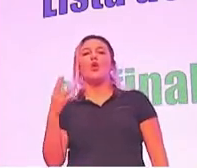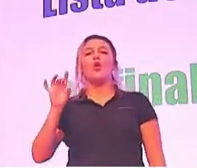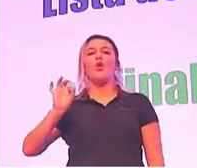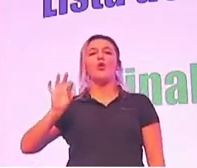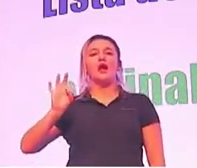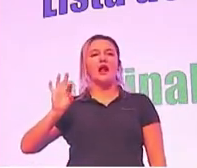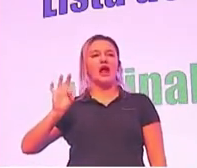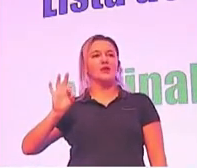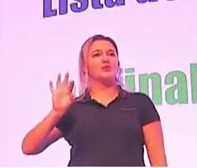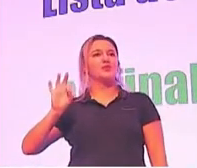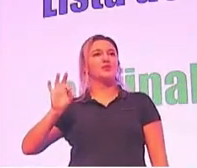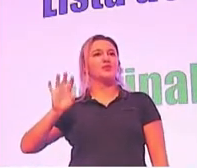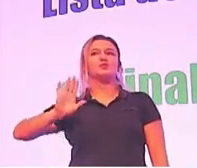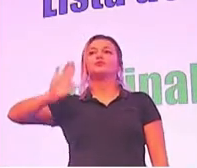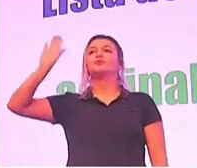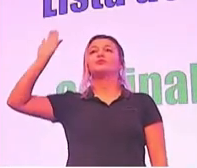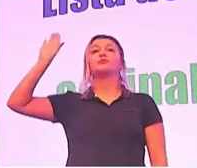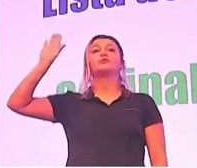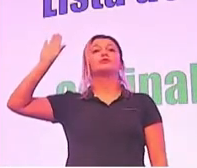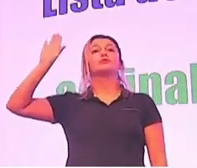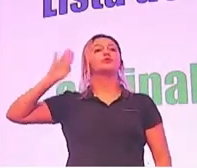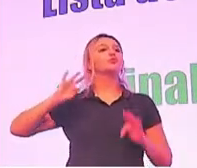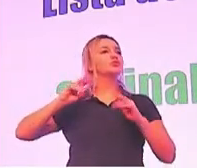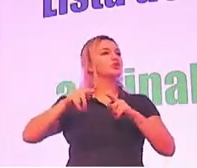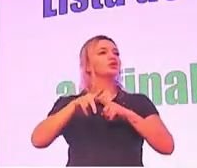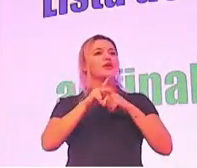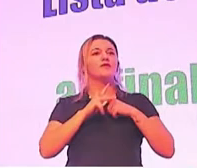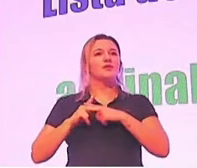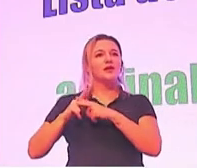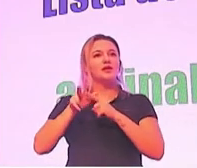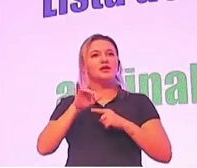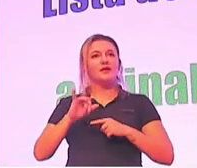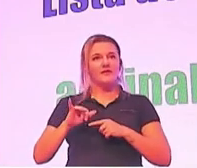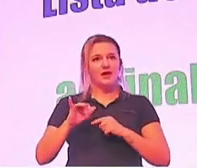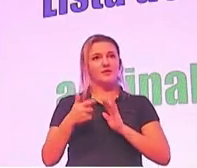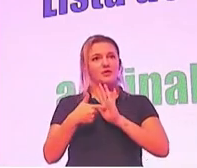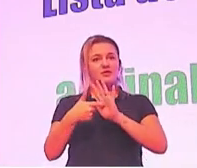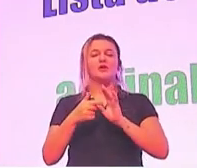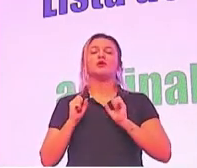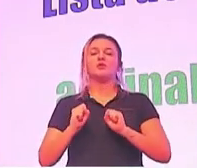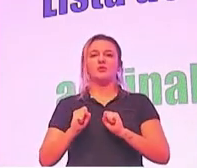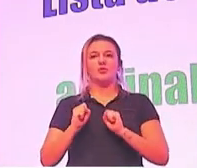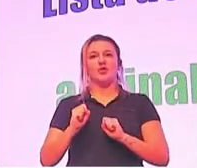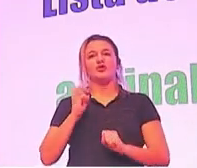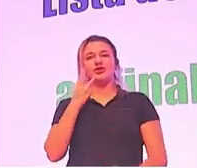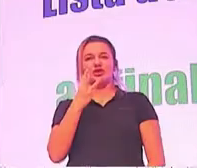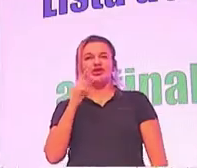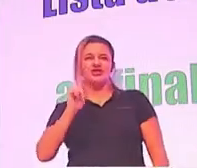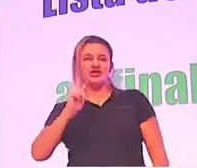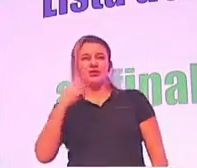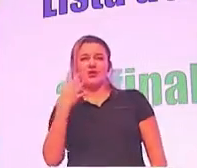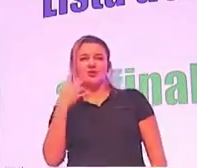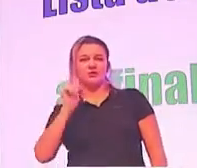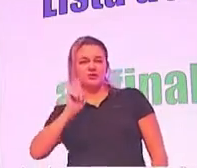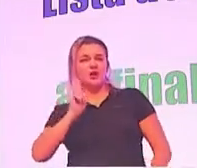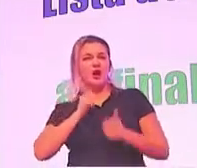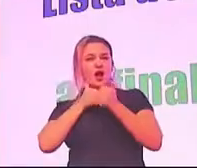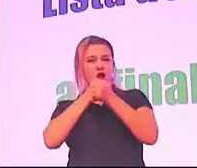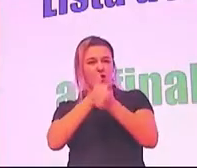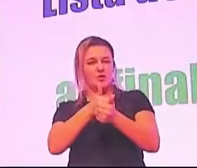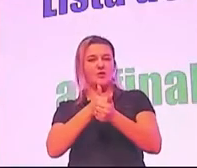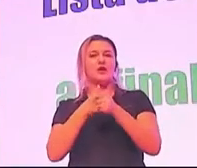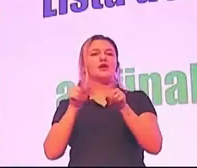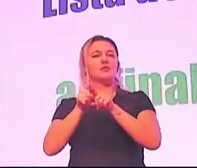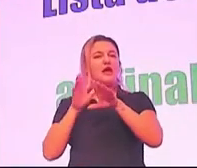Vivo ou Claro. Todas as ferramentas que eu vou passar aqui, vocês podem pegar o celular no 3G, no 4G e acompanhar, entrar também nas